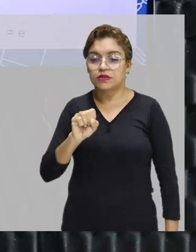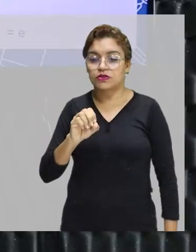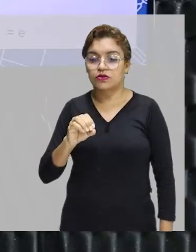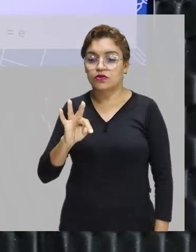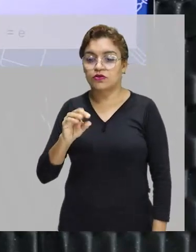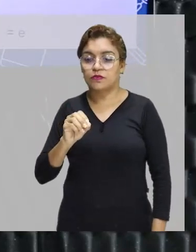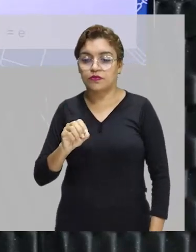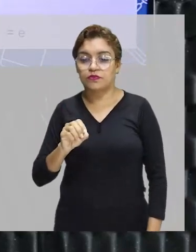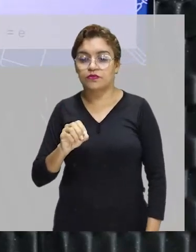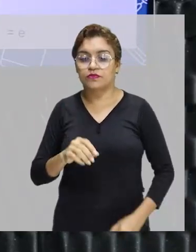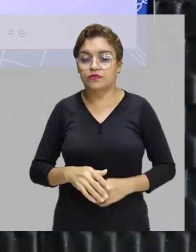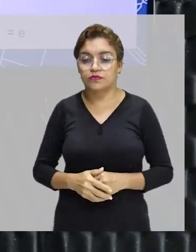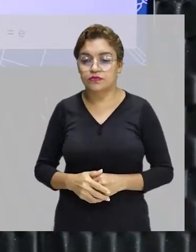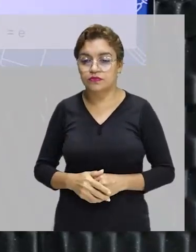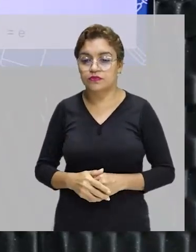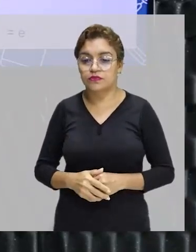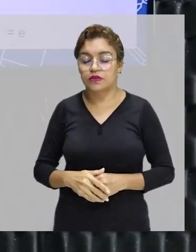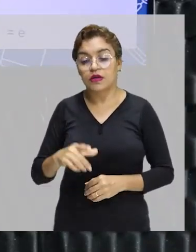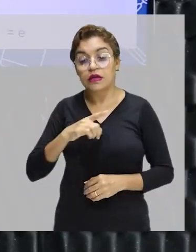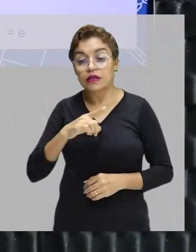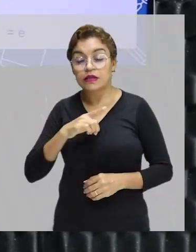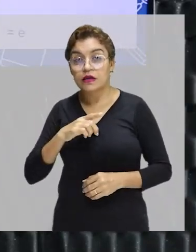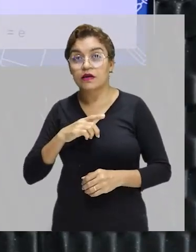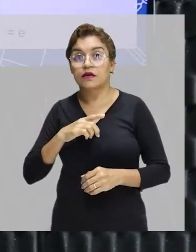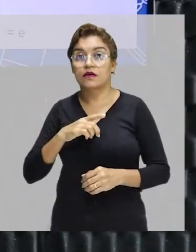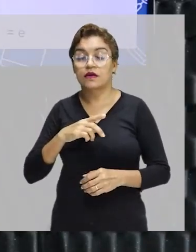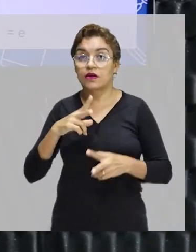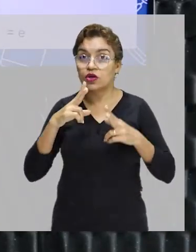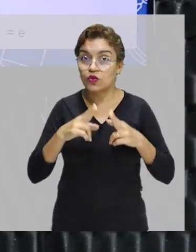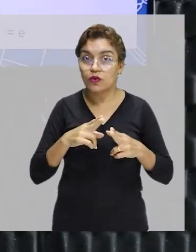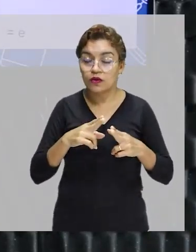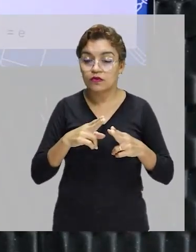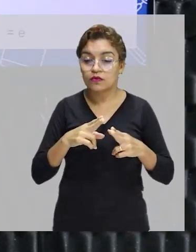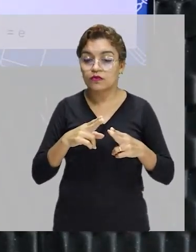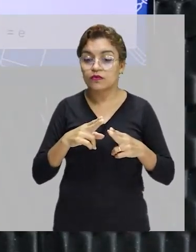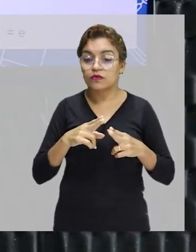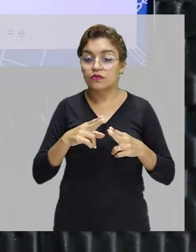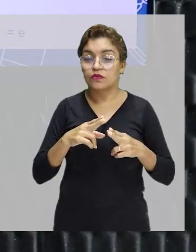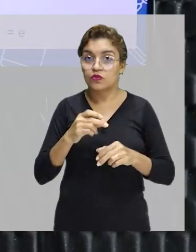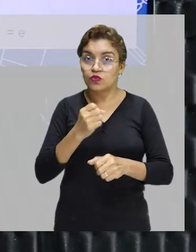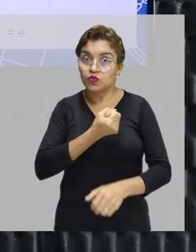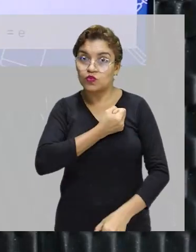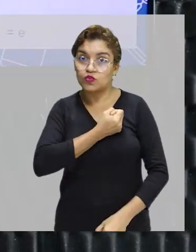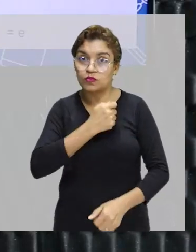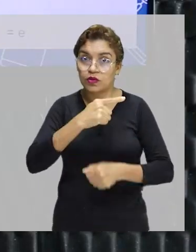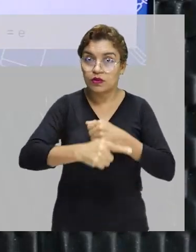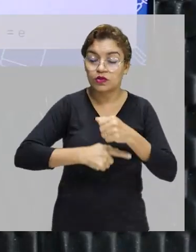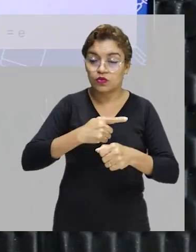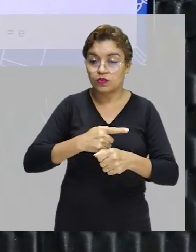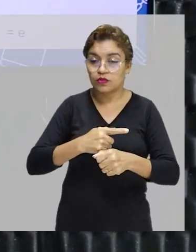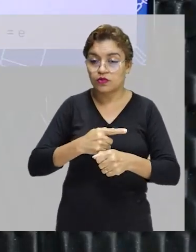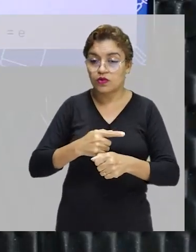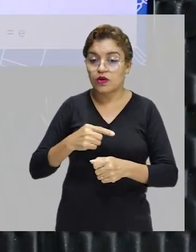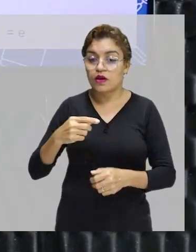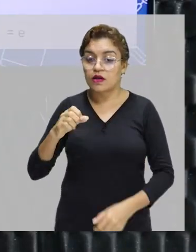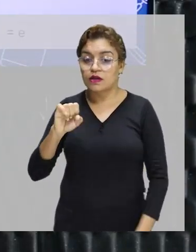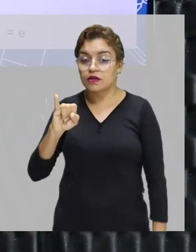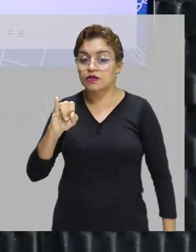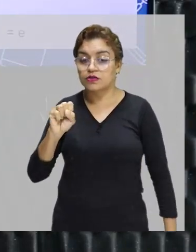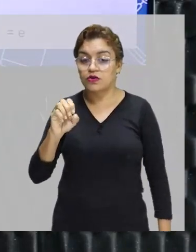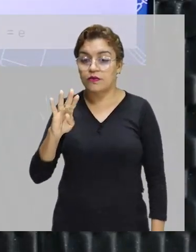atômico, e isóbaros são os elementos que vão apresentar o mesmo número de massa, mas números atômicos